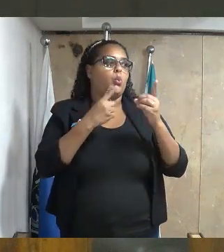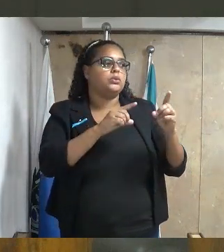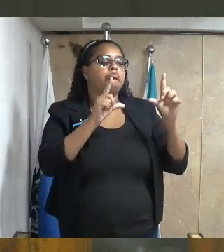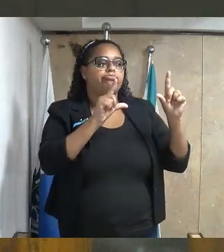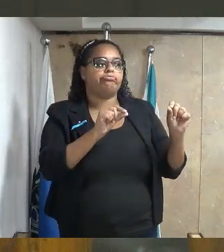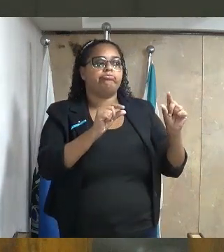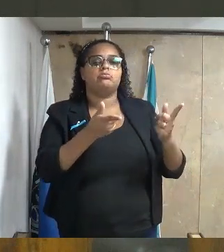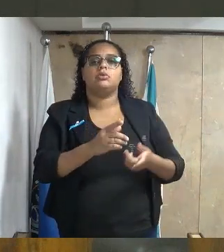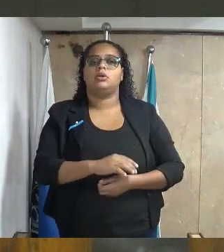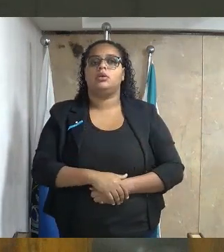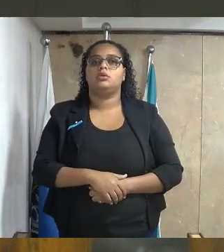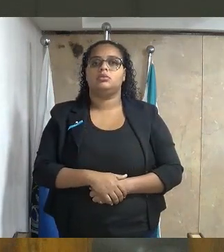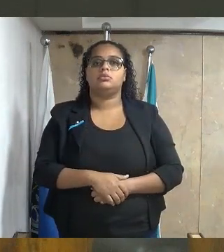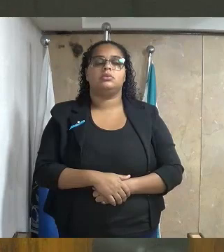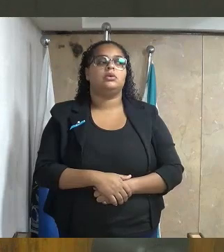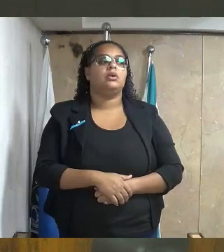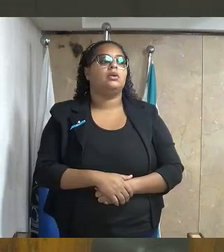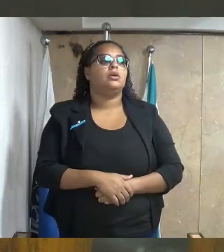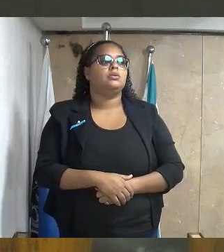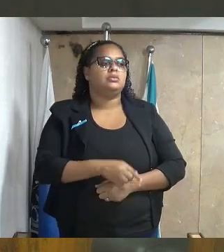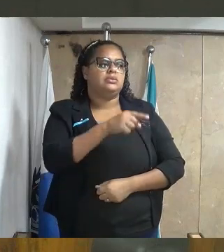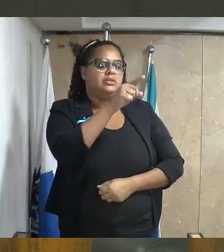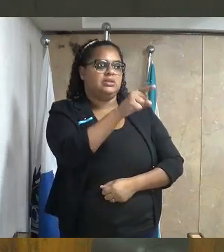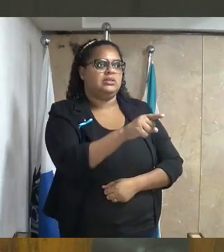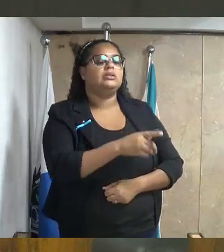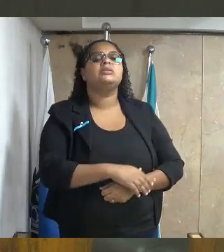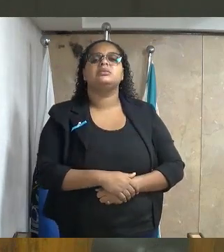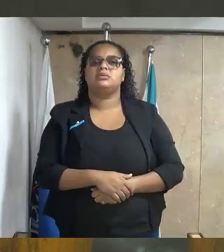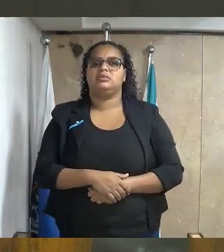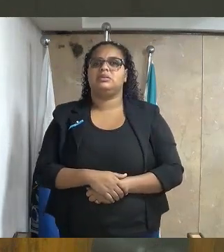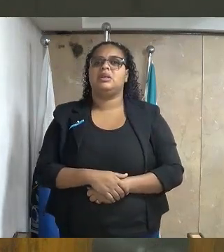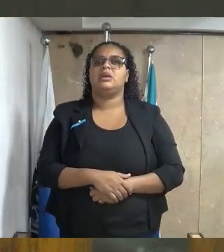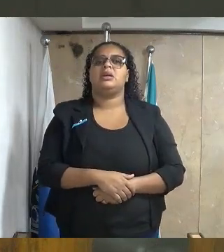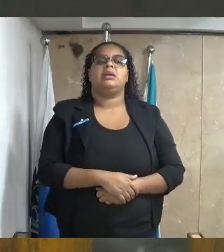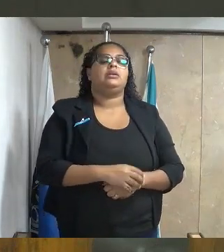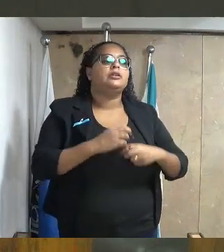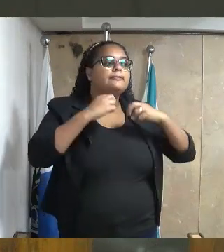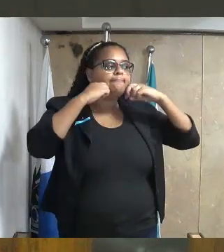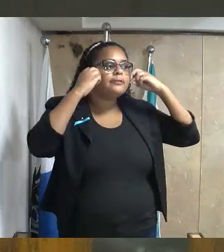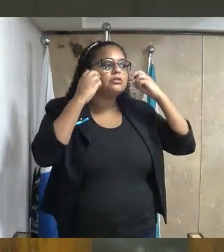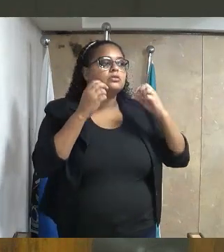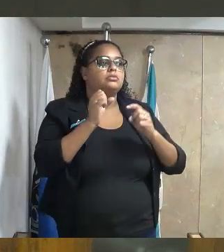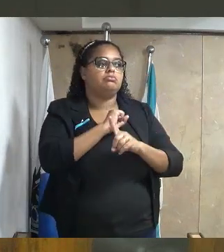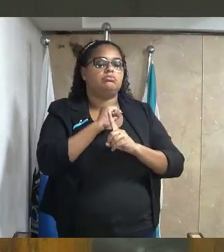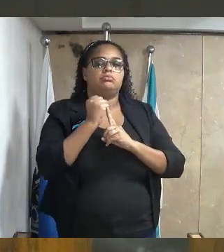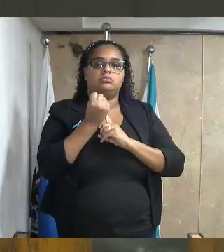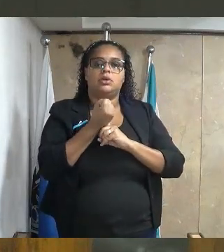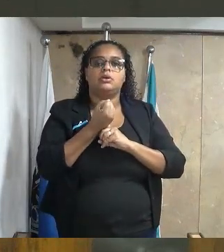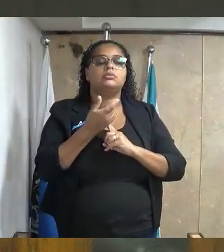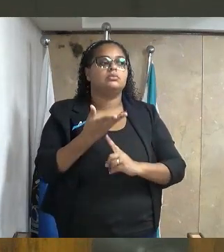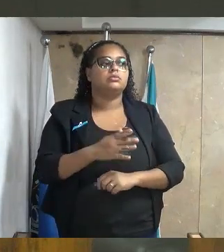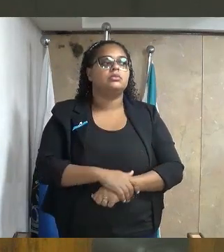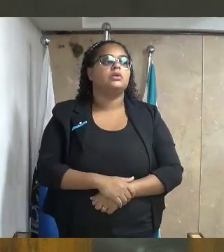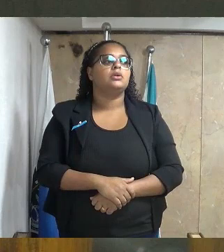minoria, essa parcela que envergonha a sociedade, essa